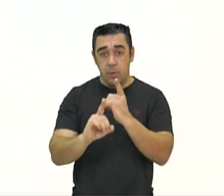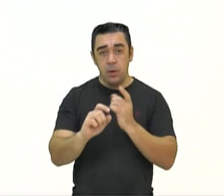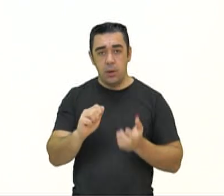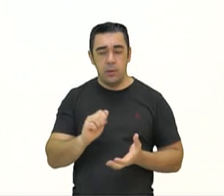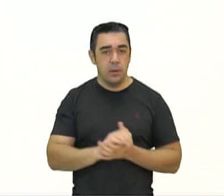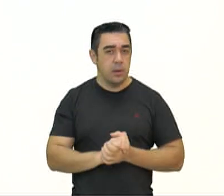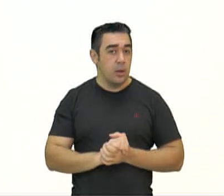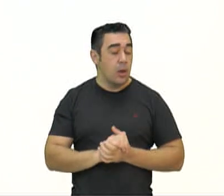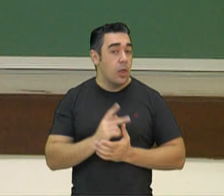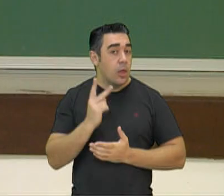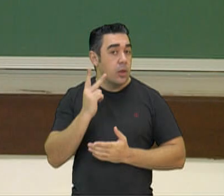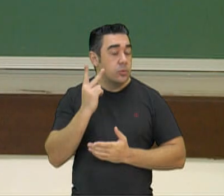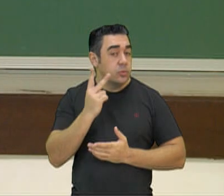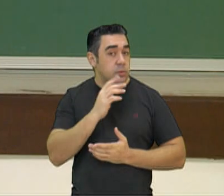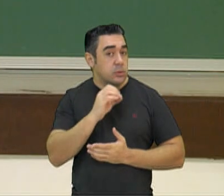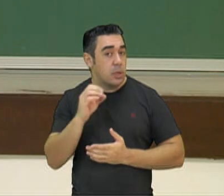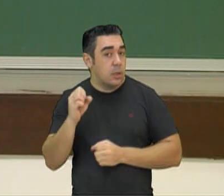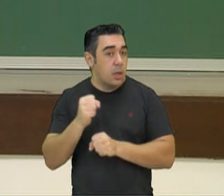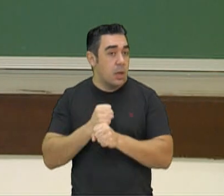da morte de Jesus.